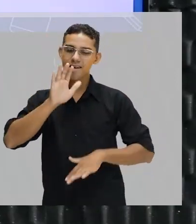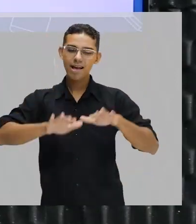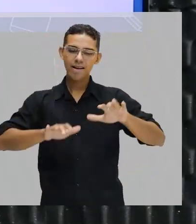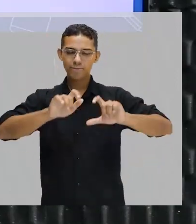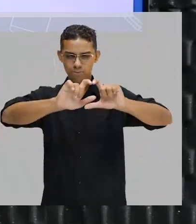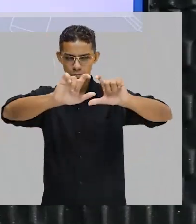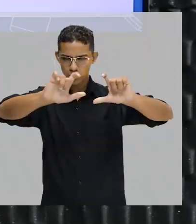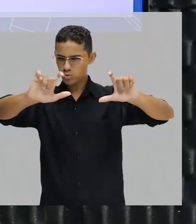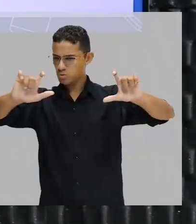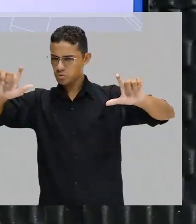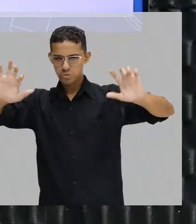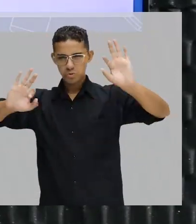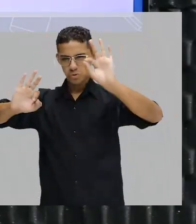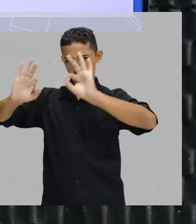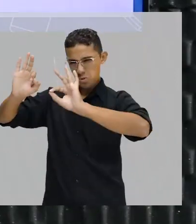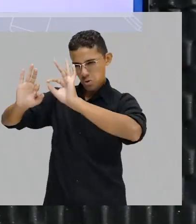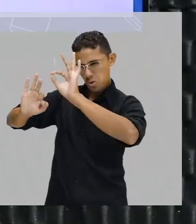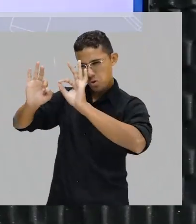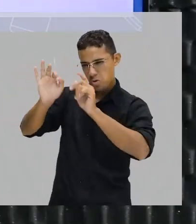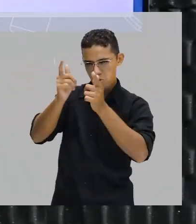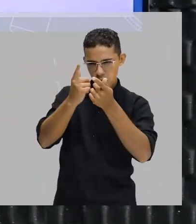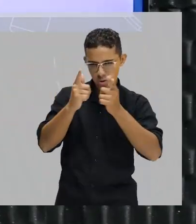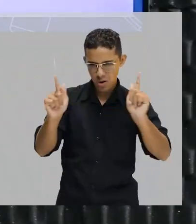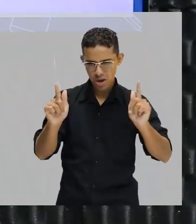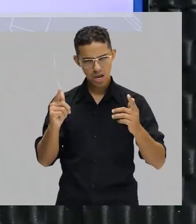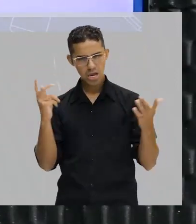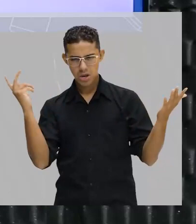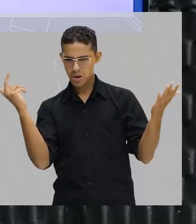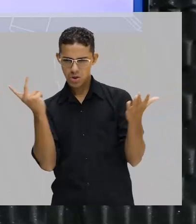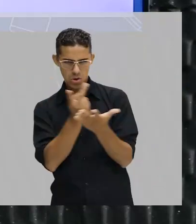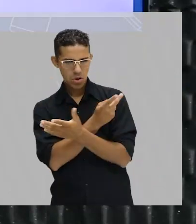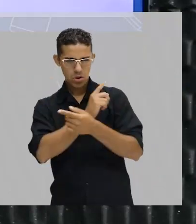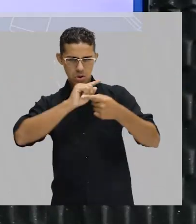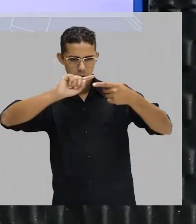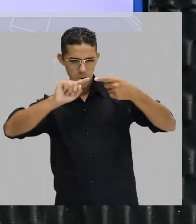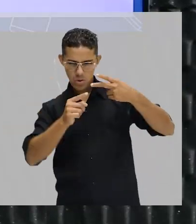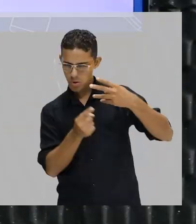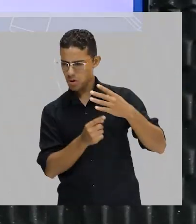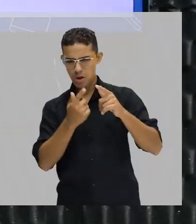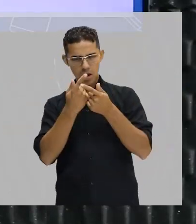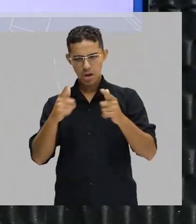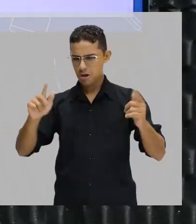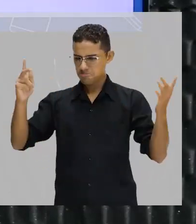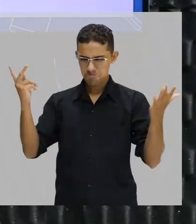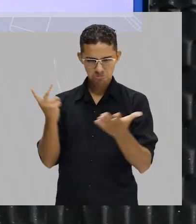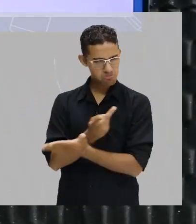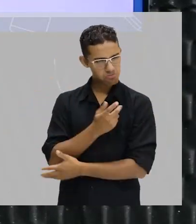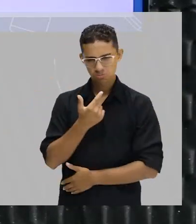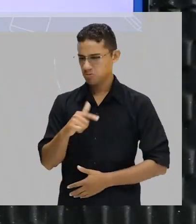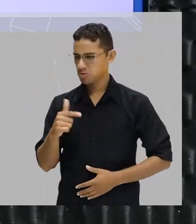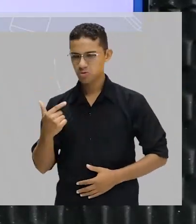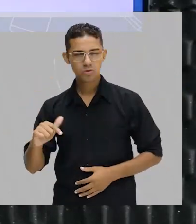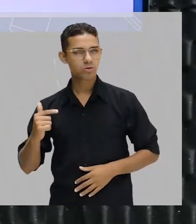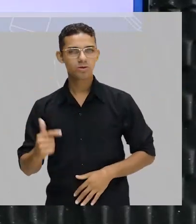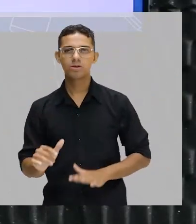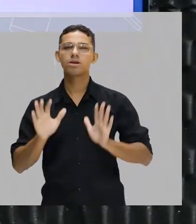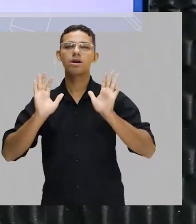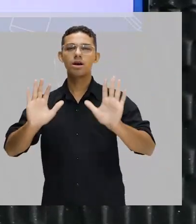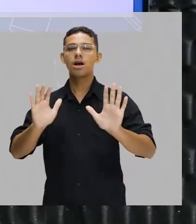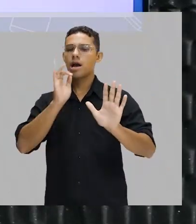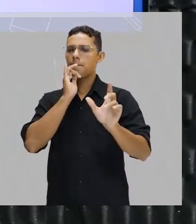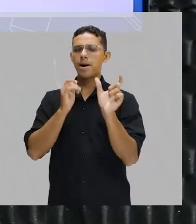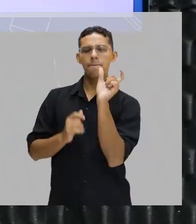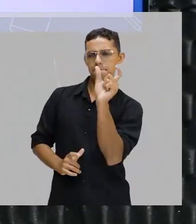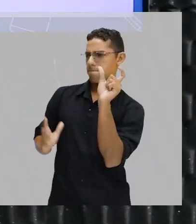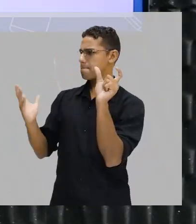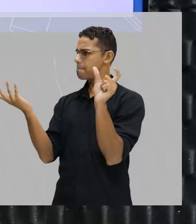toda correta gramaticalmente, não tem nenhum erro ortográfico, nenhum erro gramatical, mas a posição que essas palavras foram